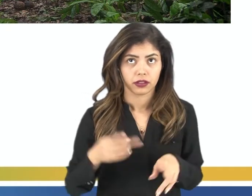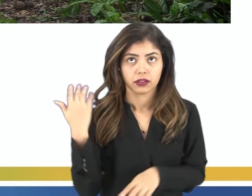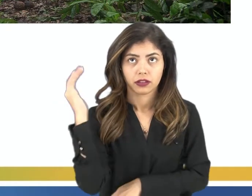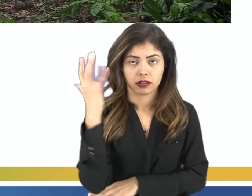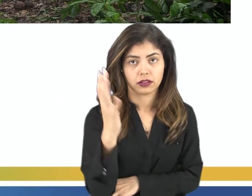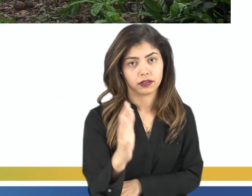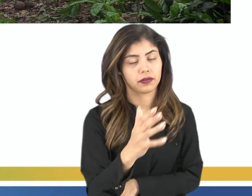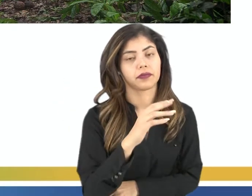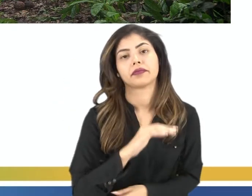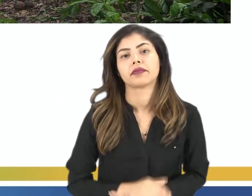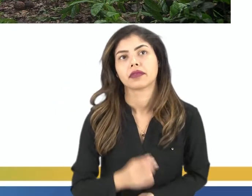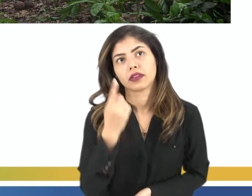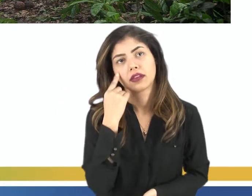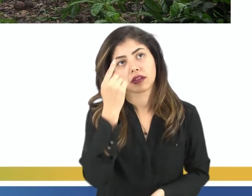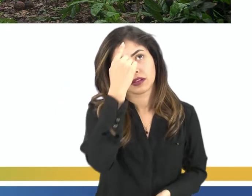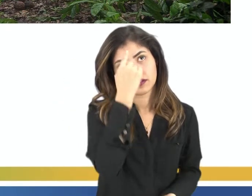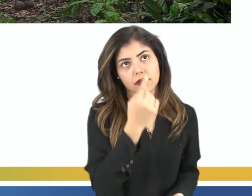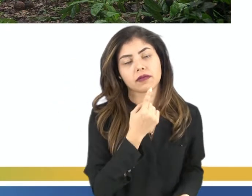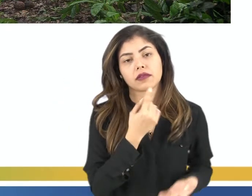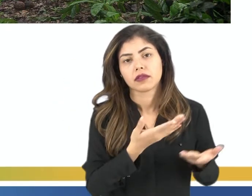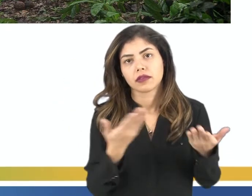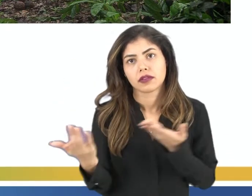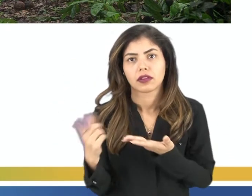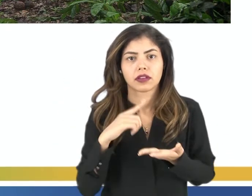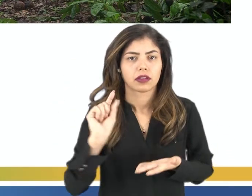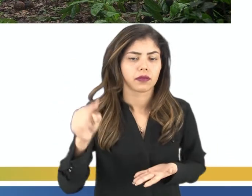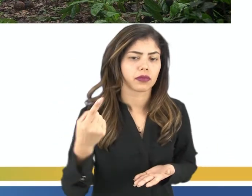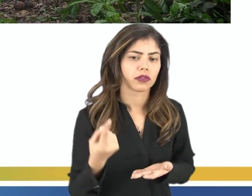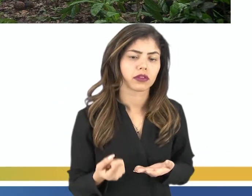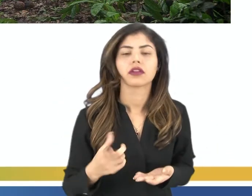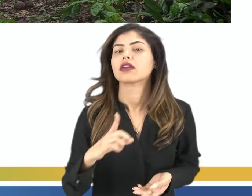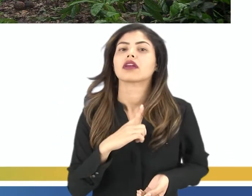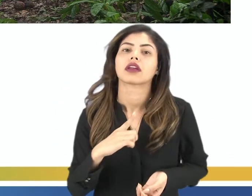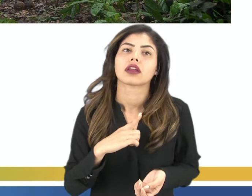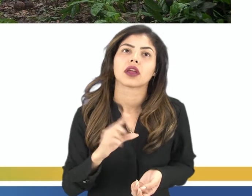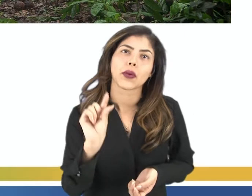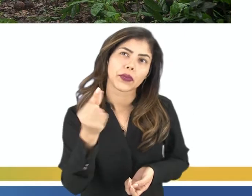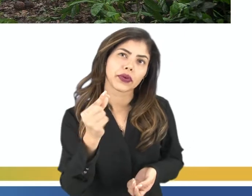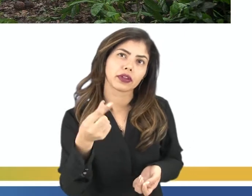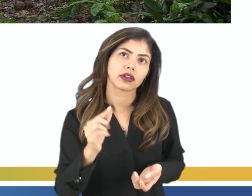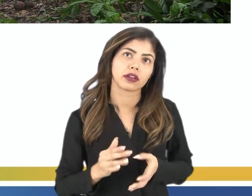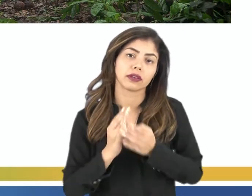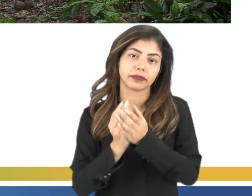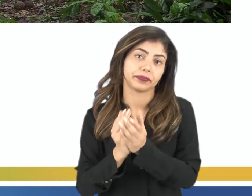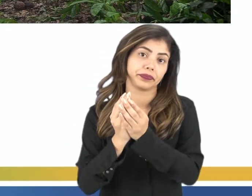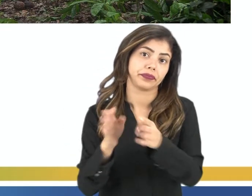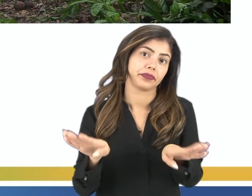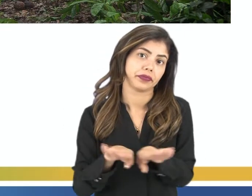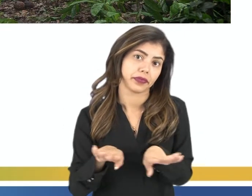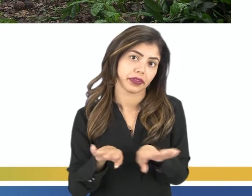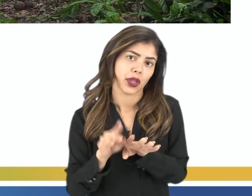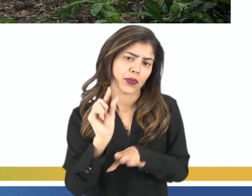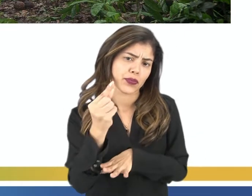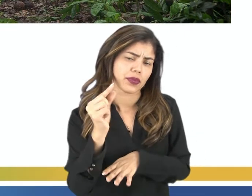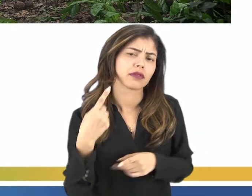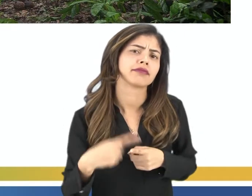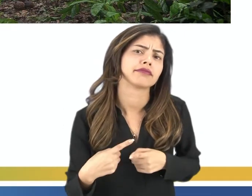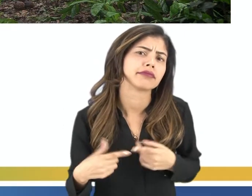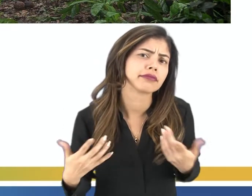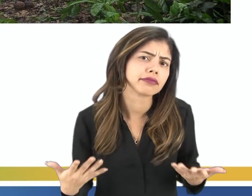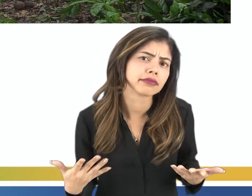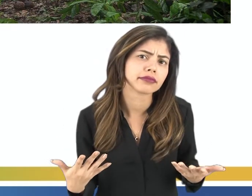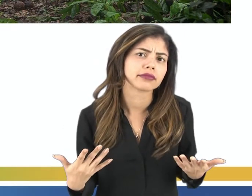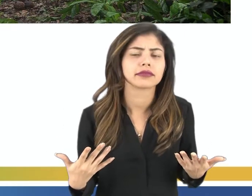floresta, né? Então nós vimos mais uma imagem aí, né, das pessoas que depois de coletar embarcam nos pequenos barcos, por que pequenos barcos? Porque